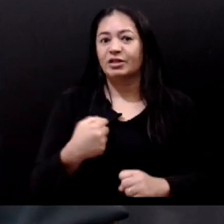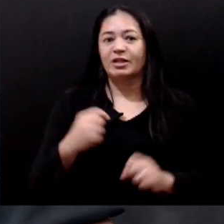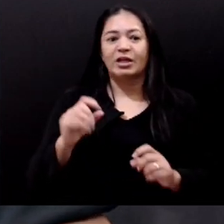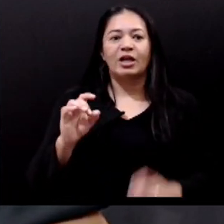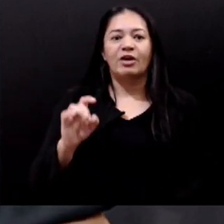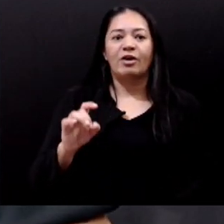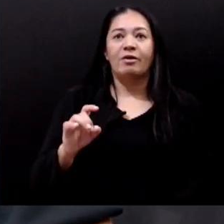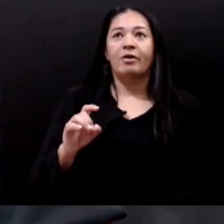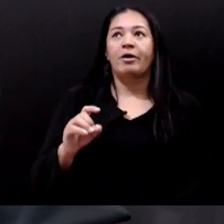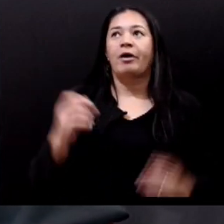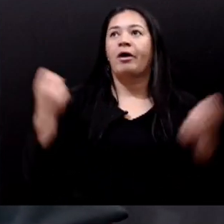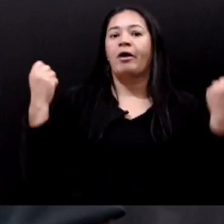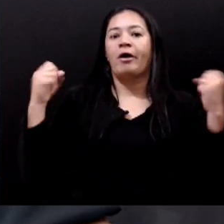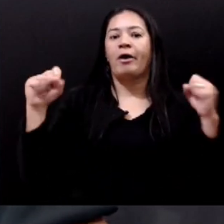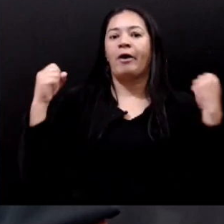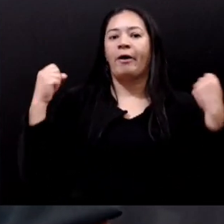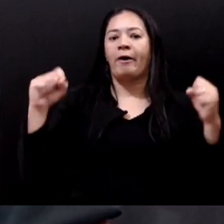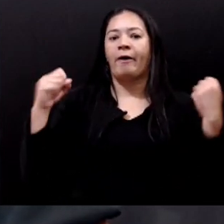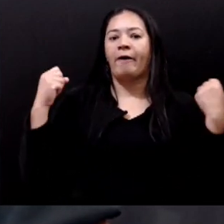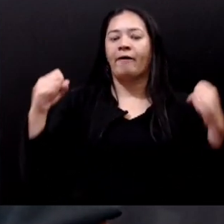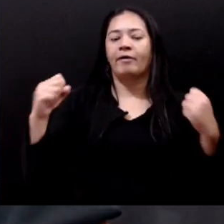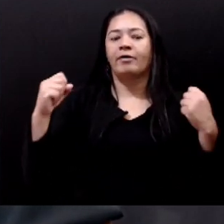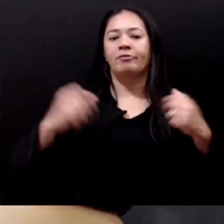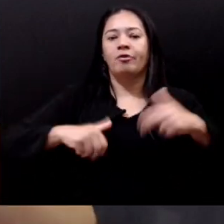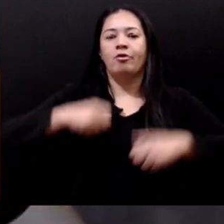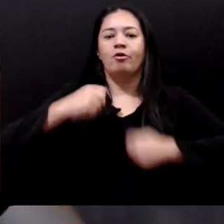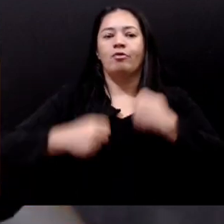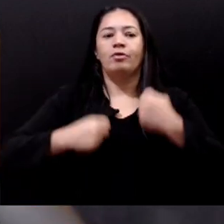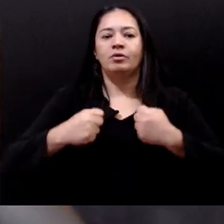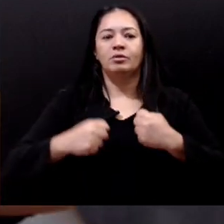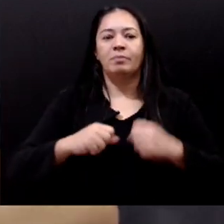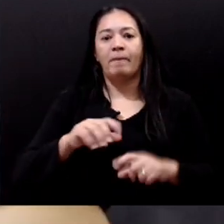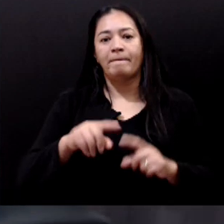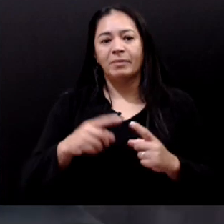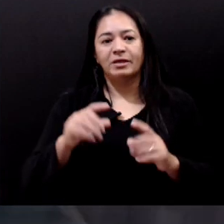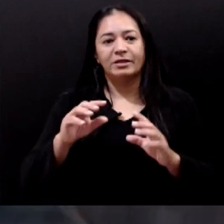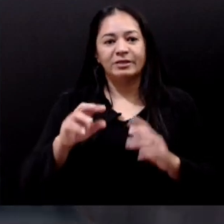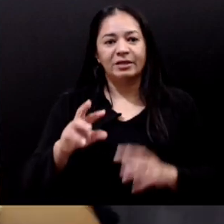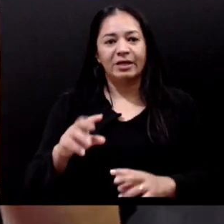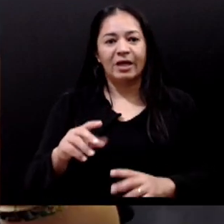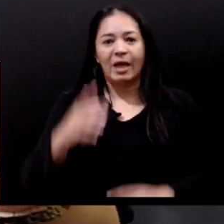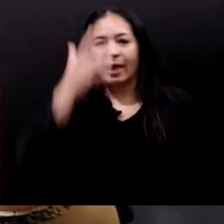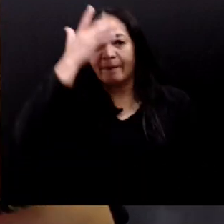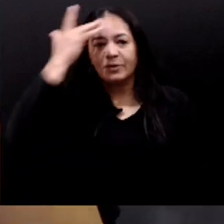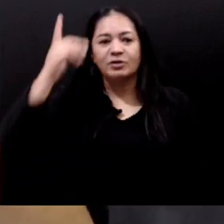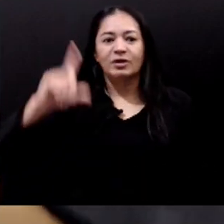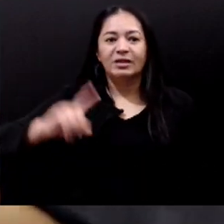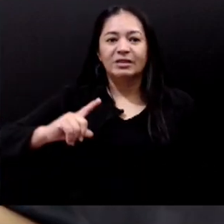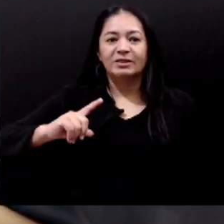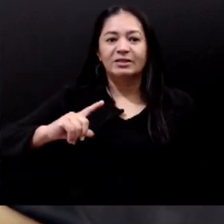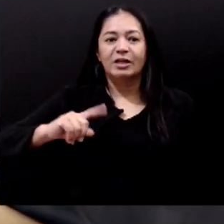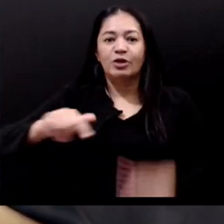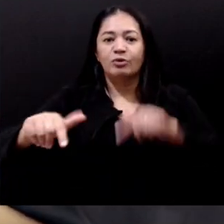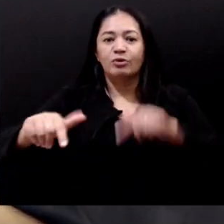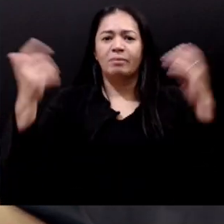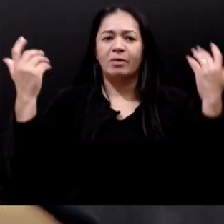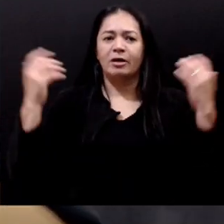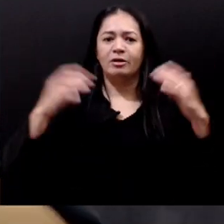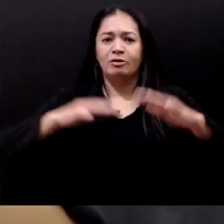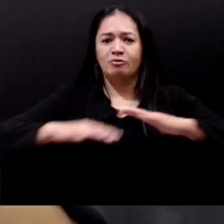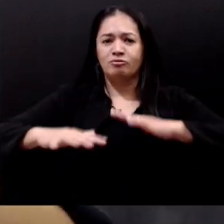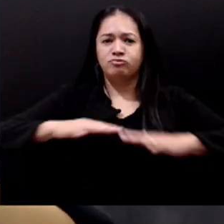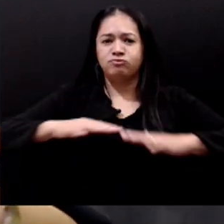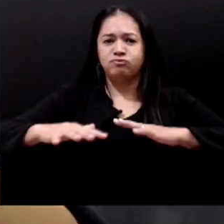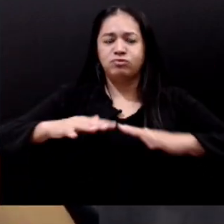academia, corrida, futebol. E às vezes não é isso, às vezes é a pessoa que tem um trabalho mais braçal, né? E aí